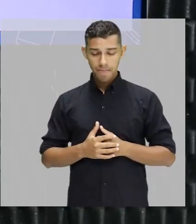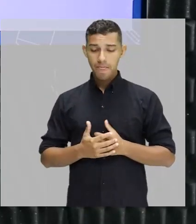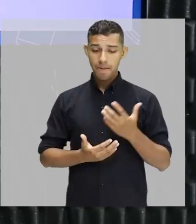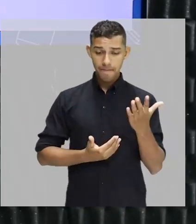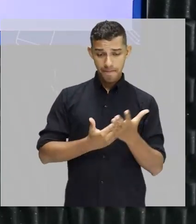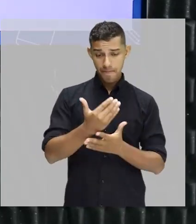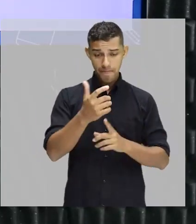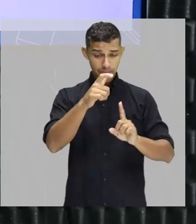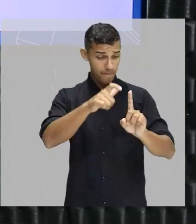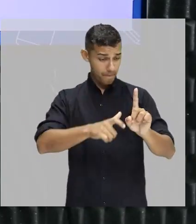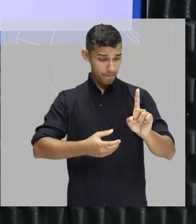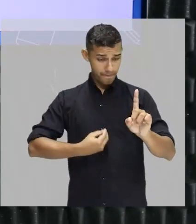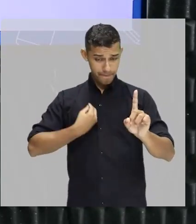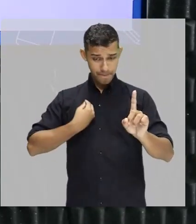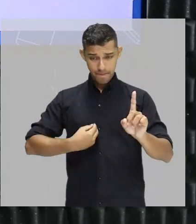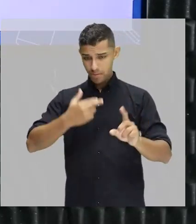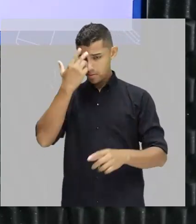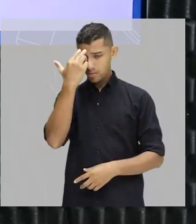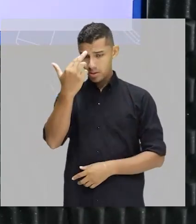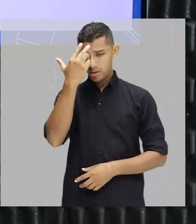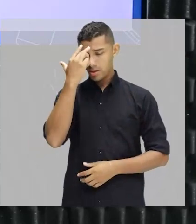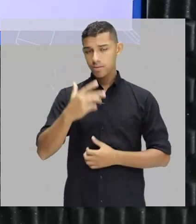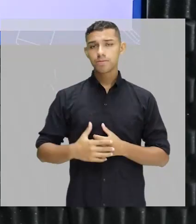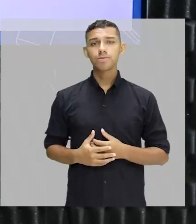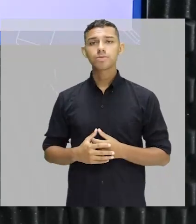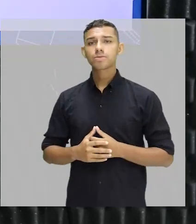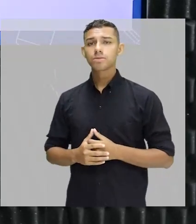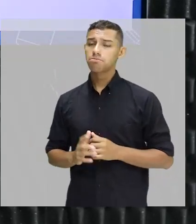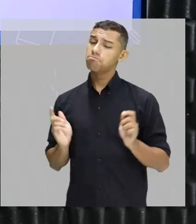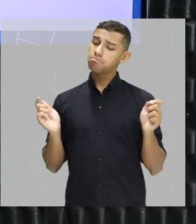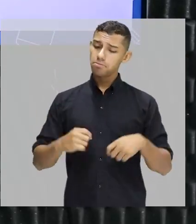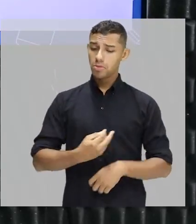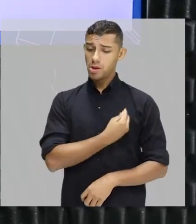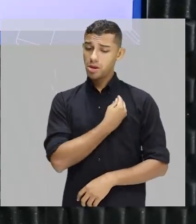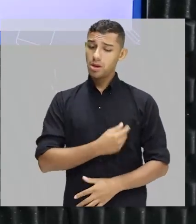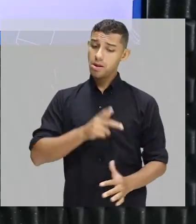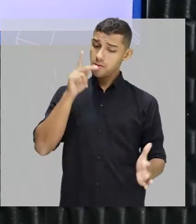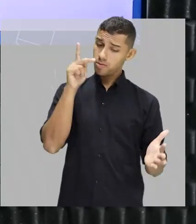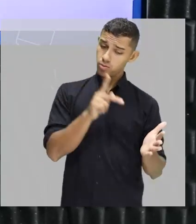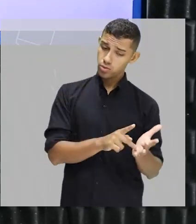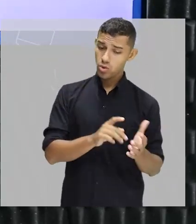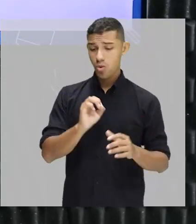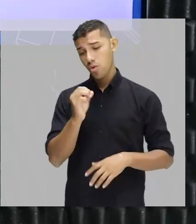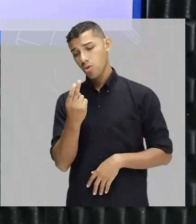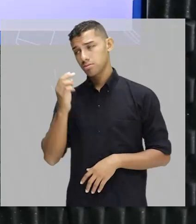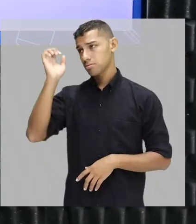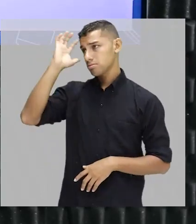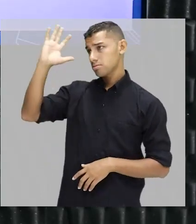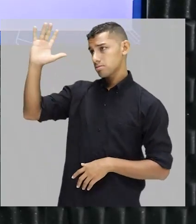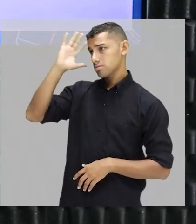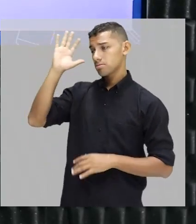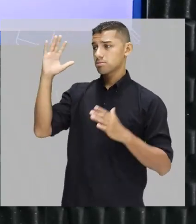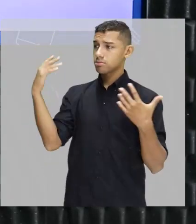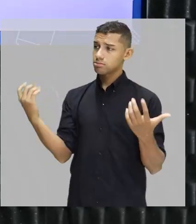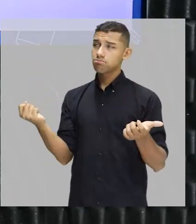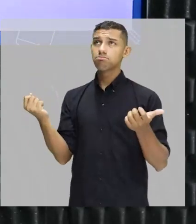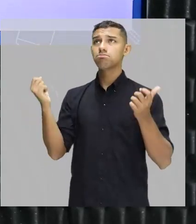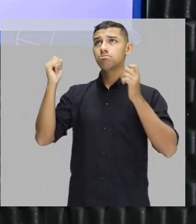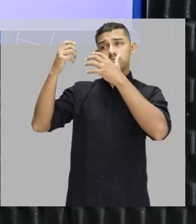personagens que vivem a história. Os personagens eles podem ser reais, assim como também podem ser fictícios, podem ser